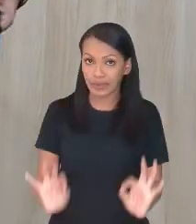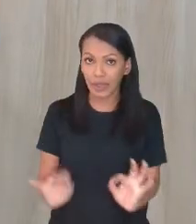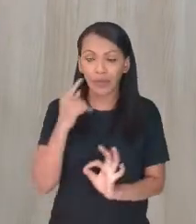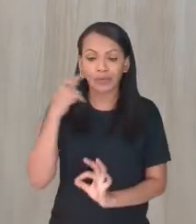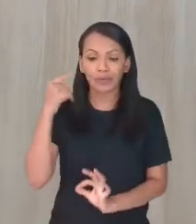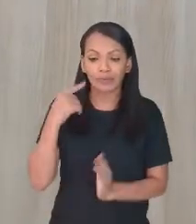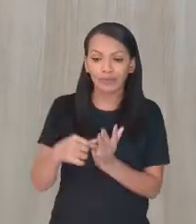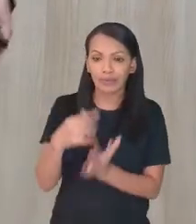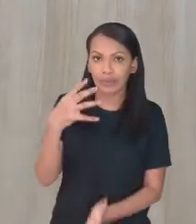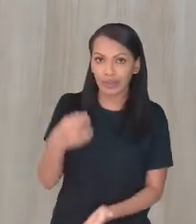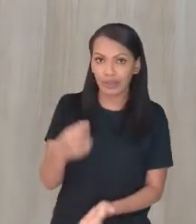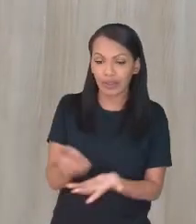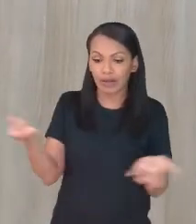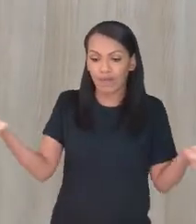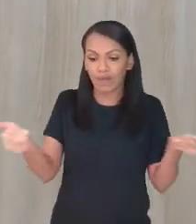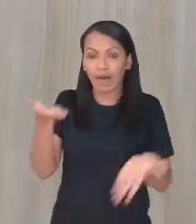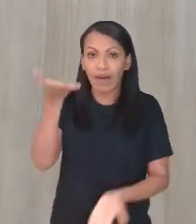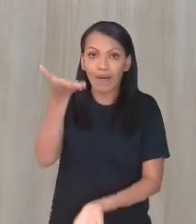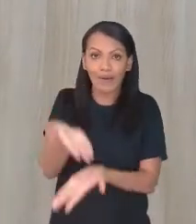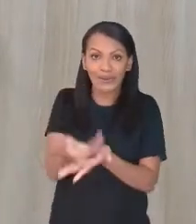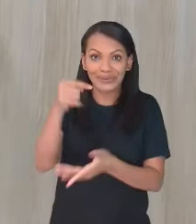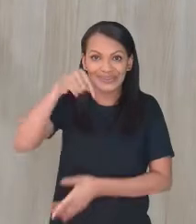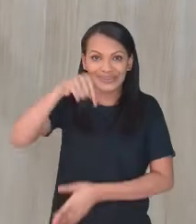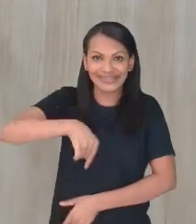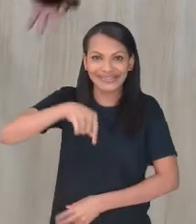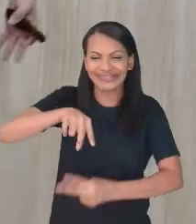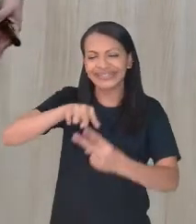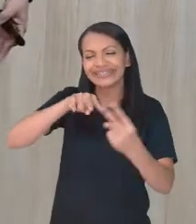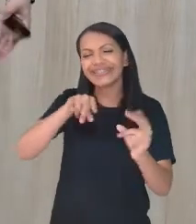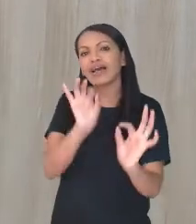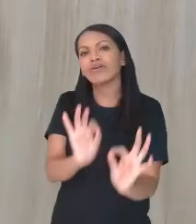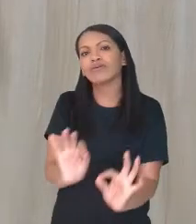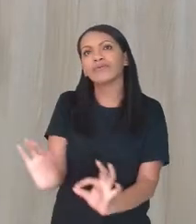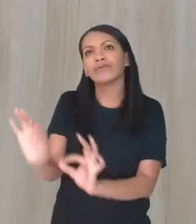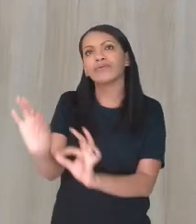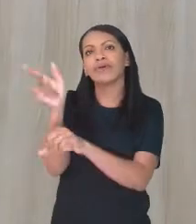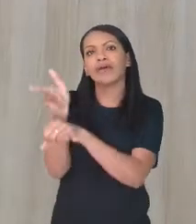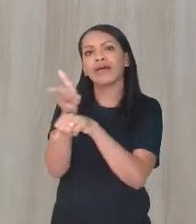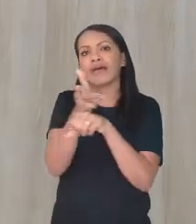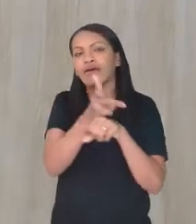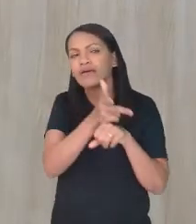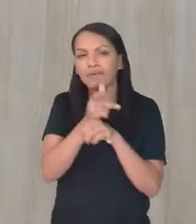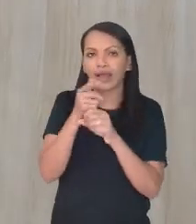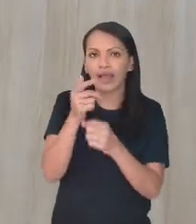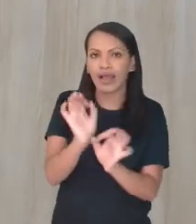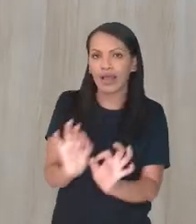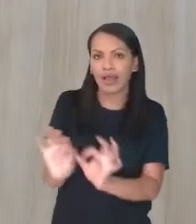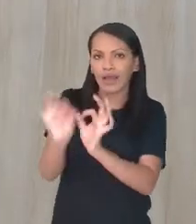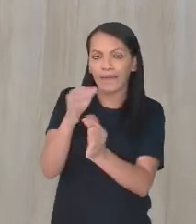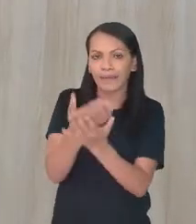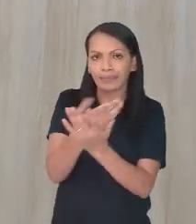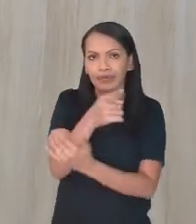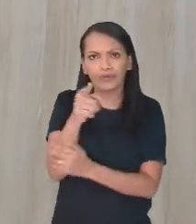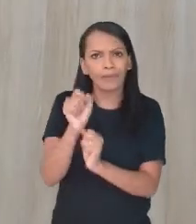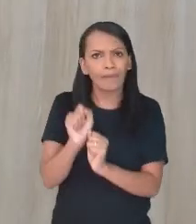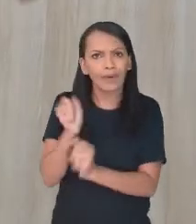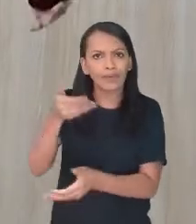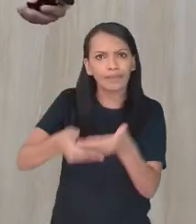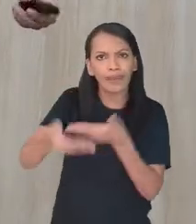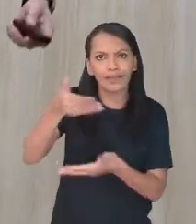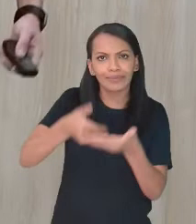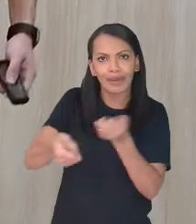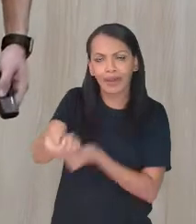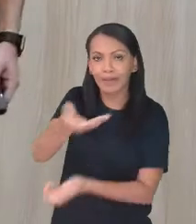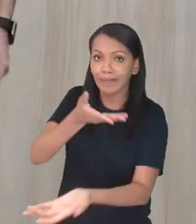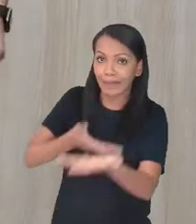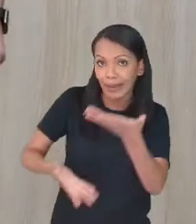transforma essa aula aqui, certo? Em uma videoaula para uma aula digital, onde você pode participar e interagir